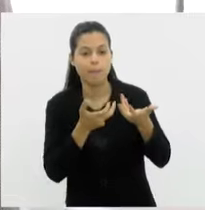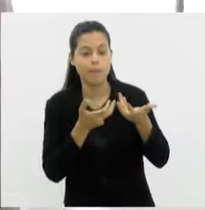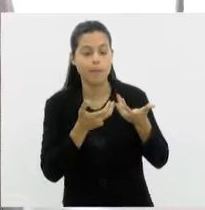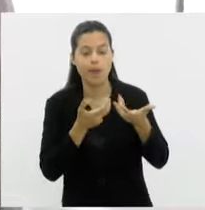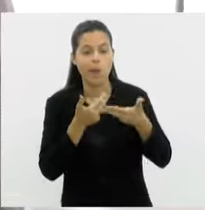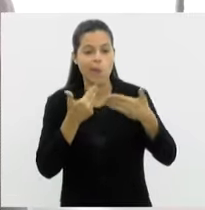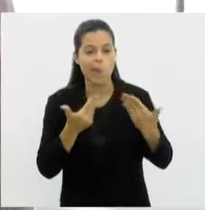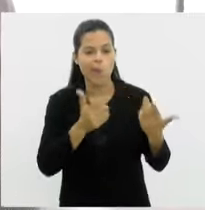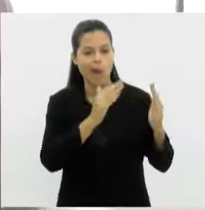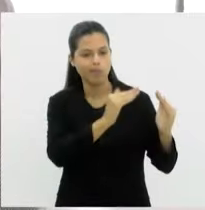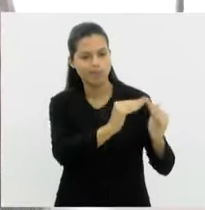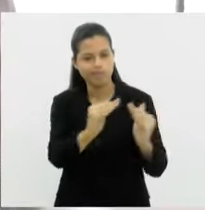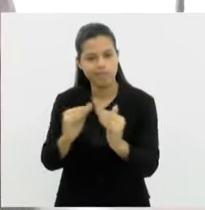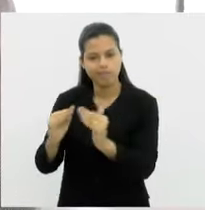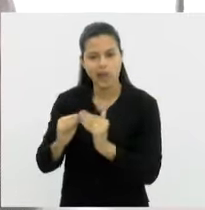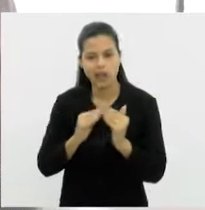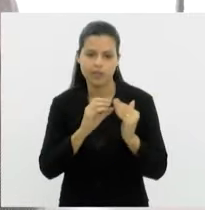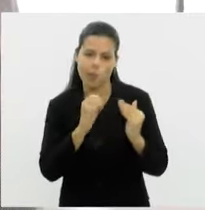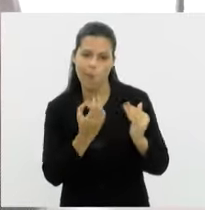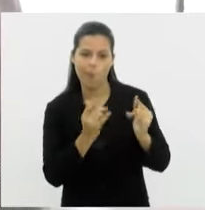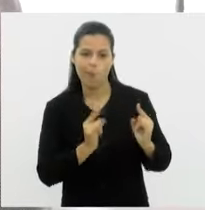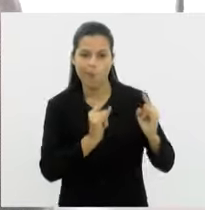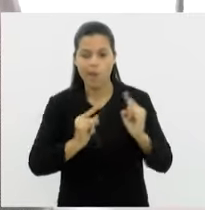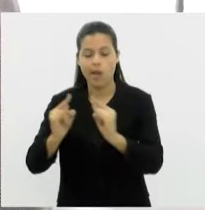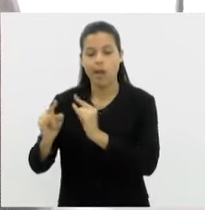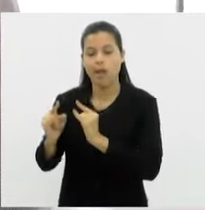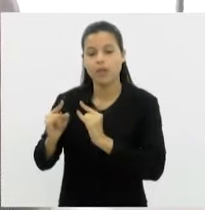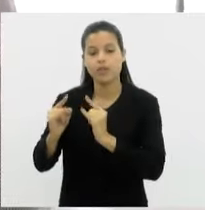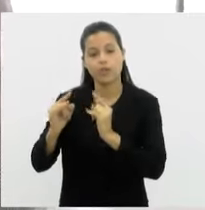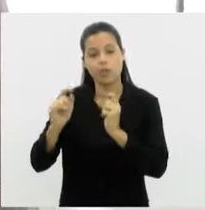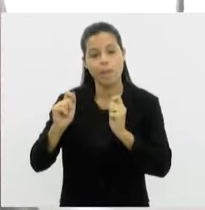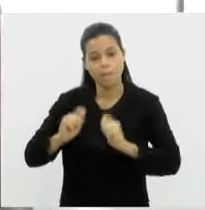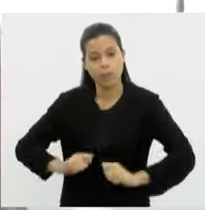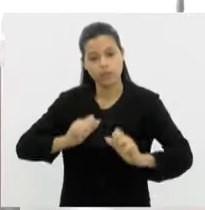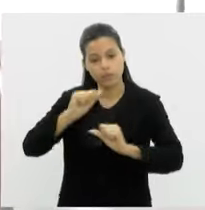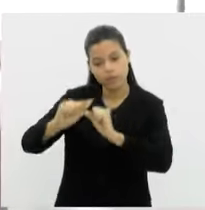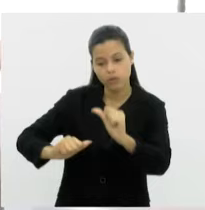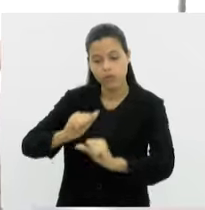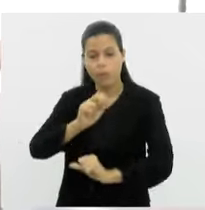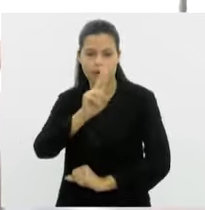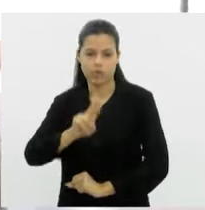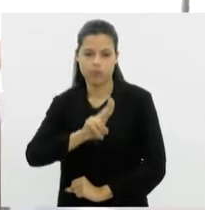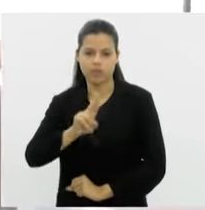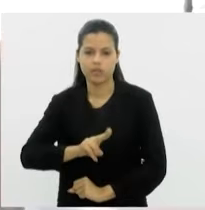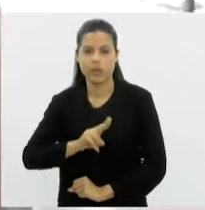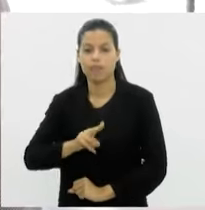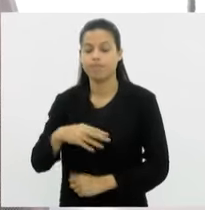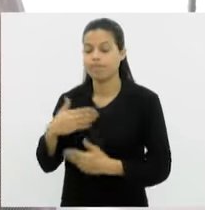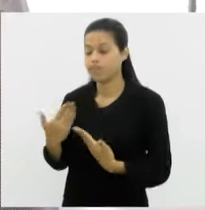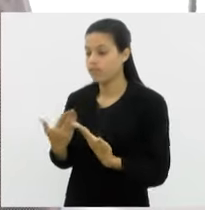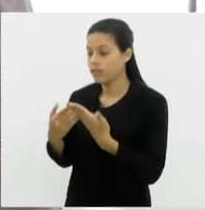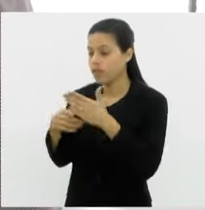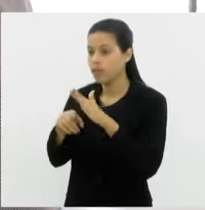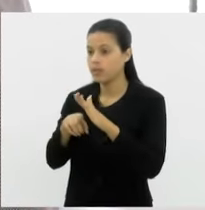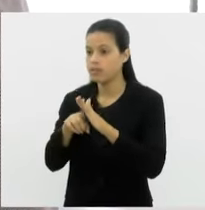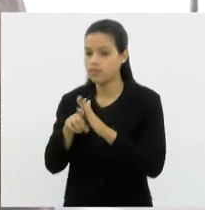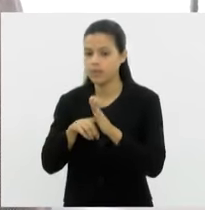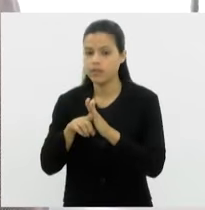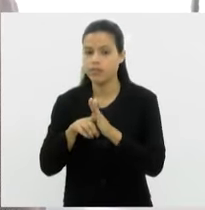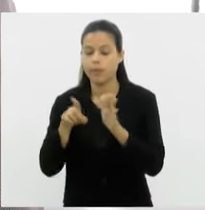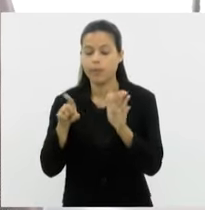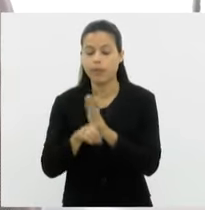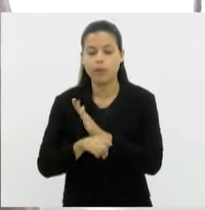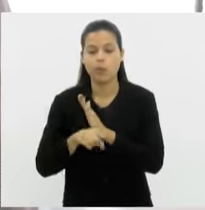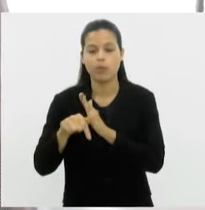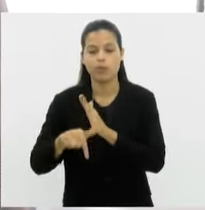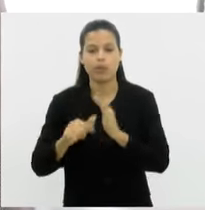o potencial de transformação, principalmente de uso. E desses imóveis analisados, estudados, já existe algum